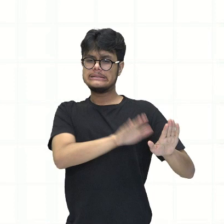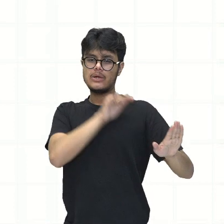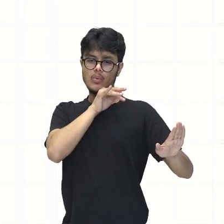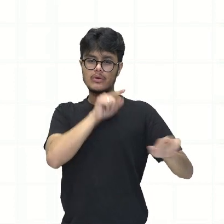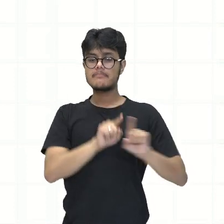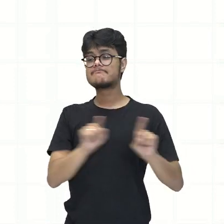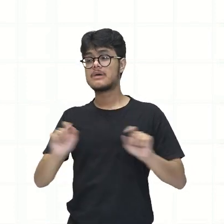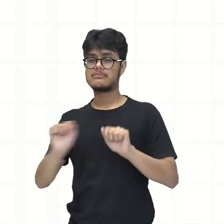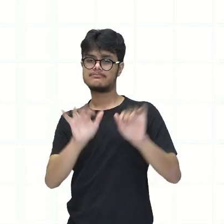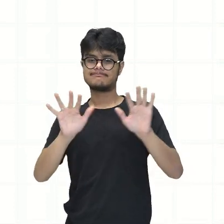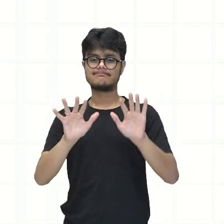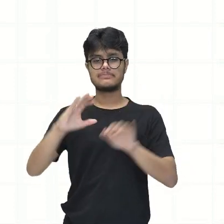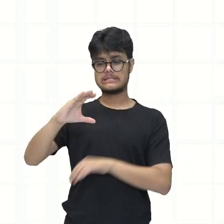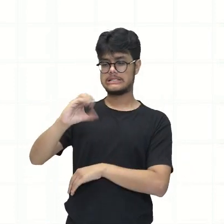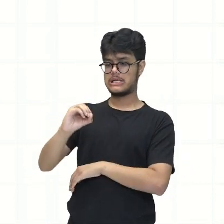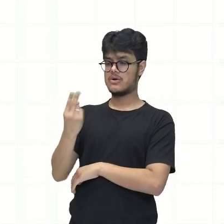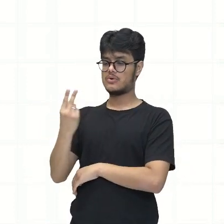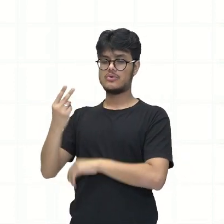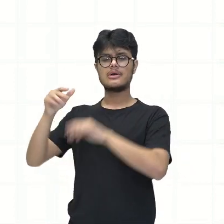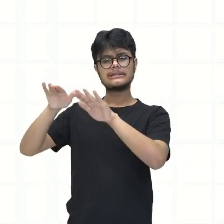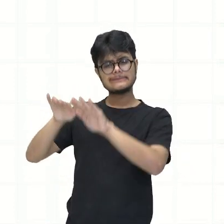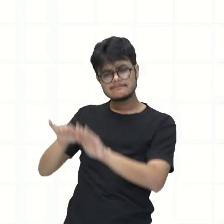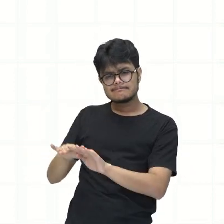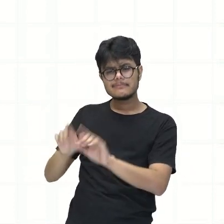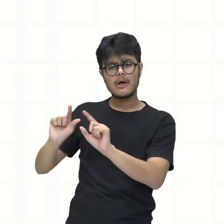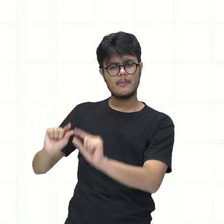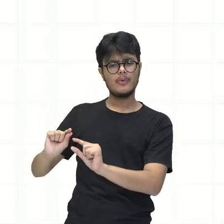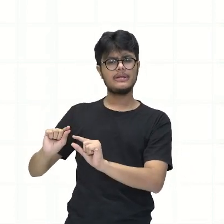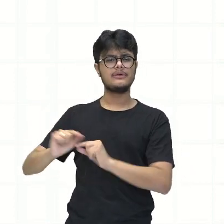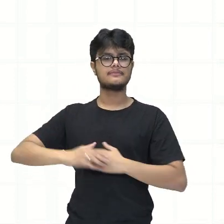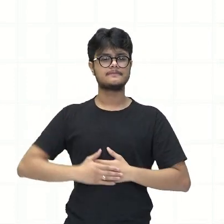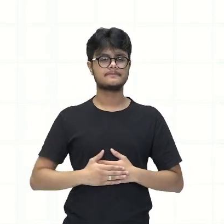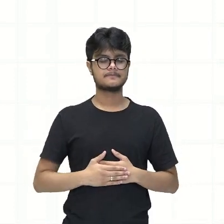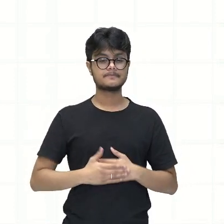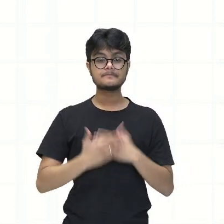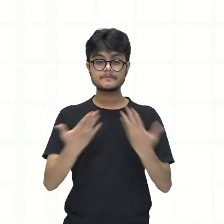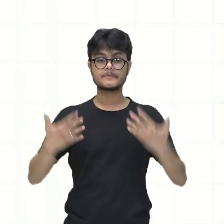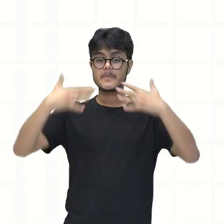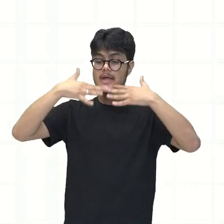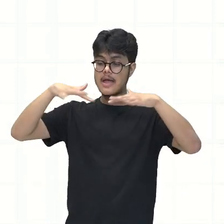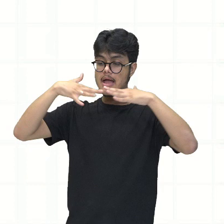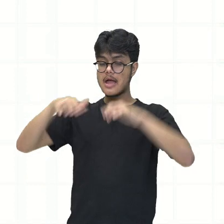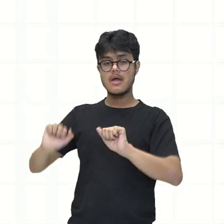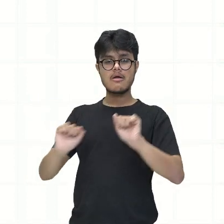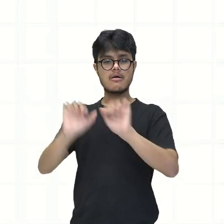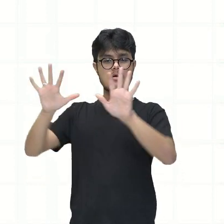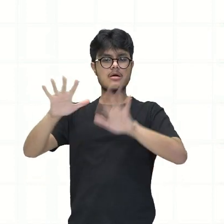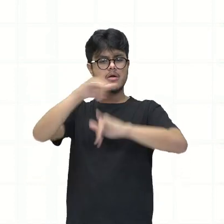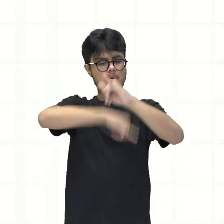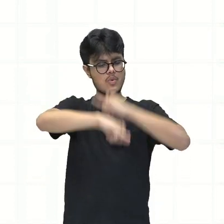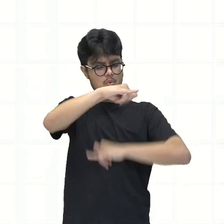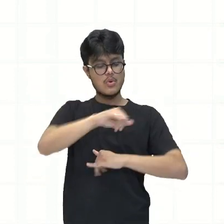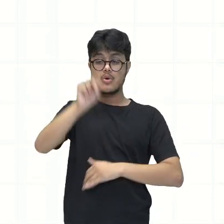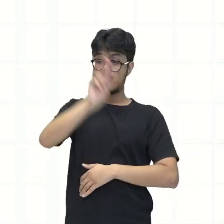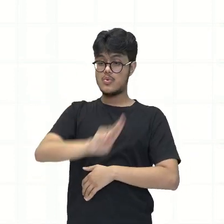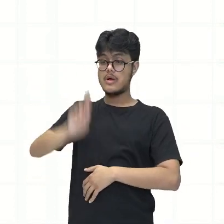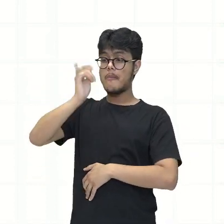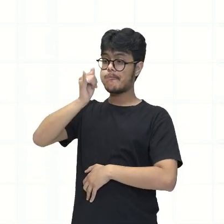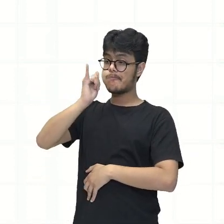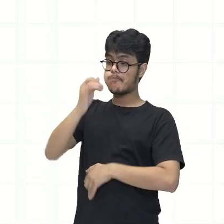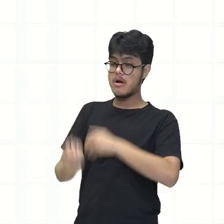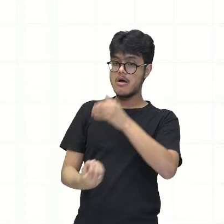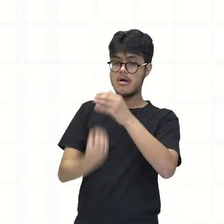carbônico ou dióxido de carbono quando ele é queimado. O gás natural é usado para a geração de